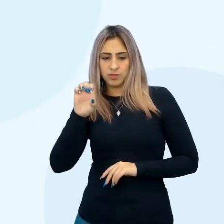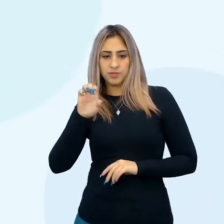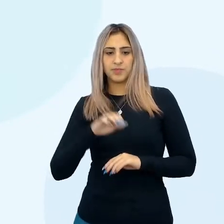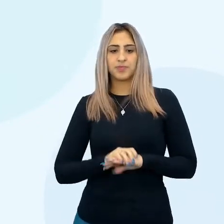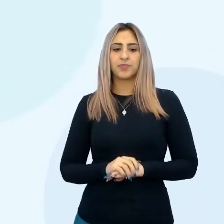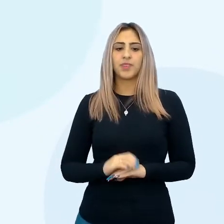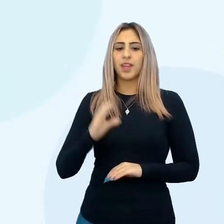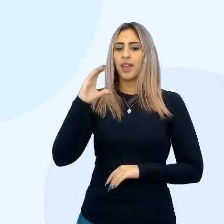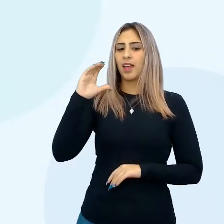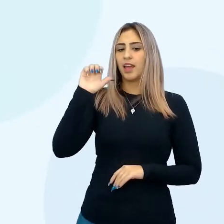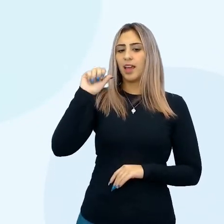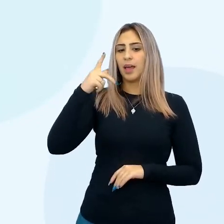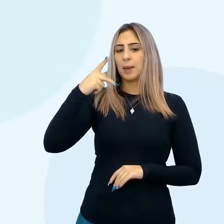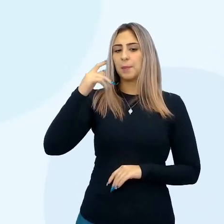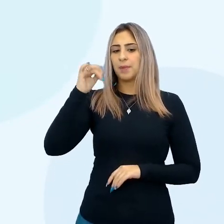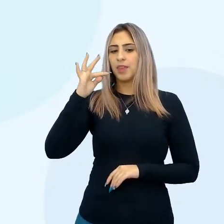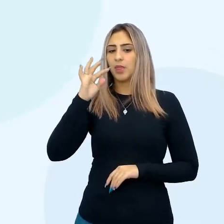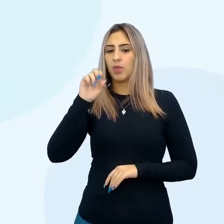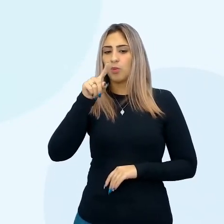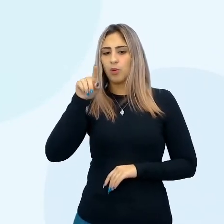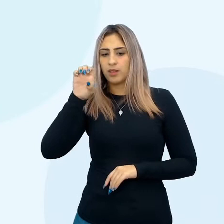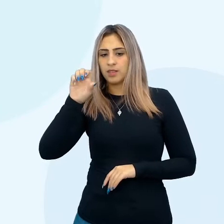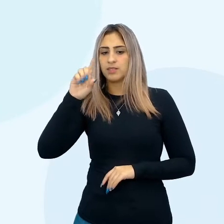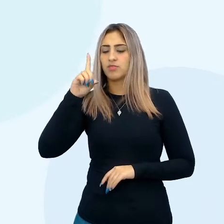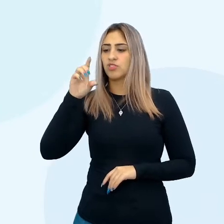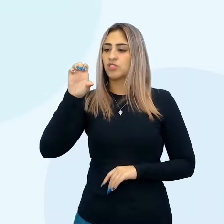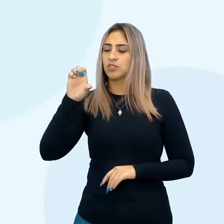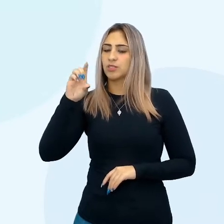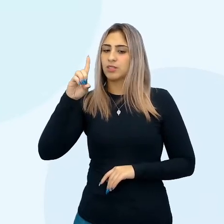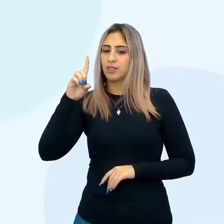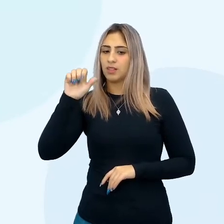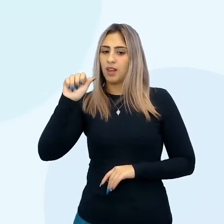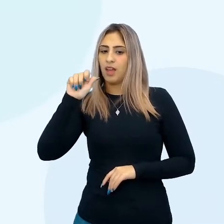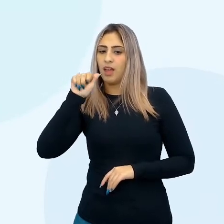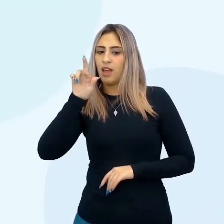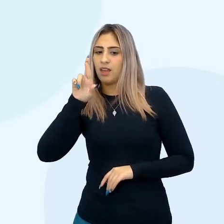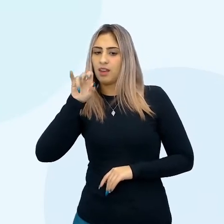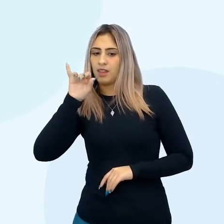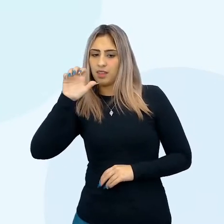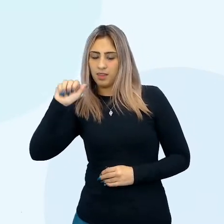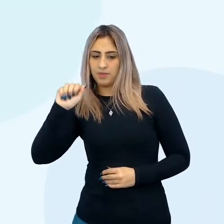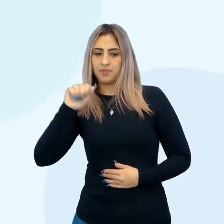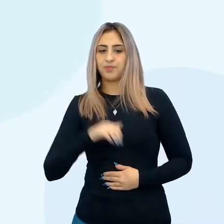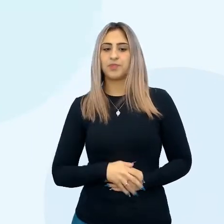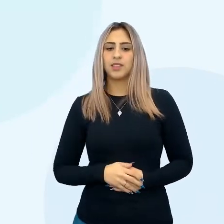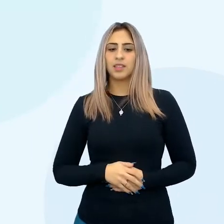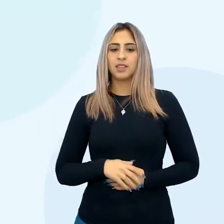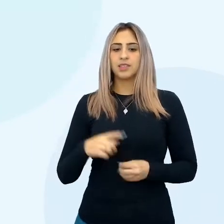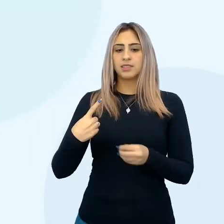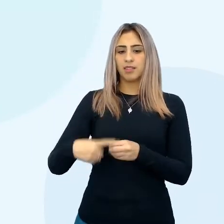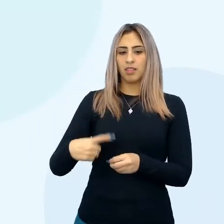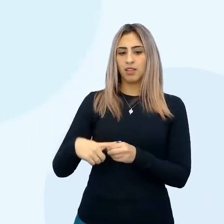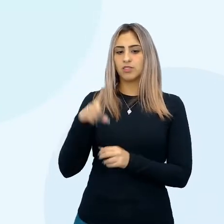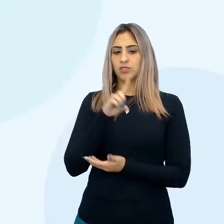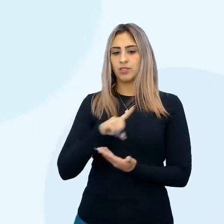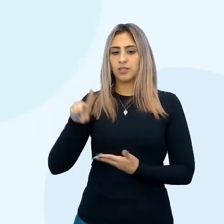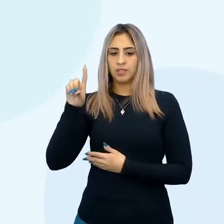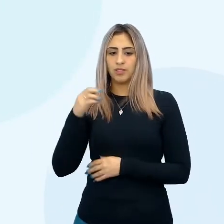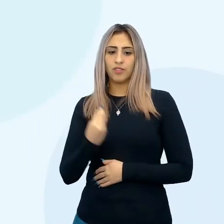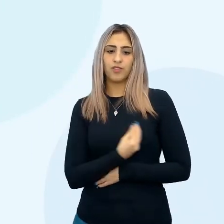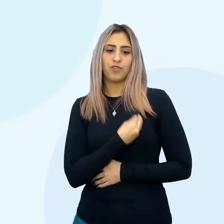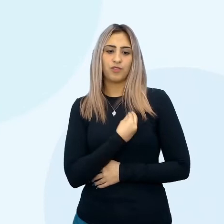Morte e a Morte de Quincas Berro d'Água, que é o nome do livro, do Jorge Amado. Capitães da Areia, do Jorge Amado também. Cidade de Deus, do Paulo